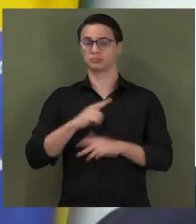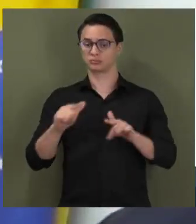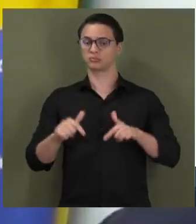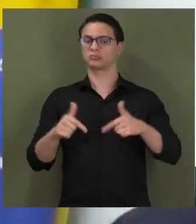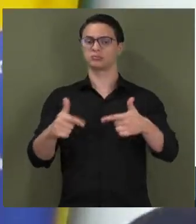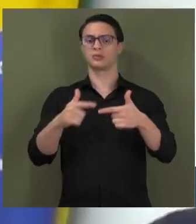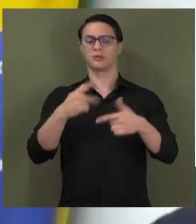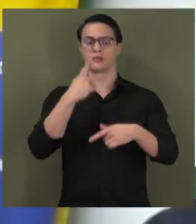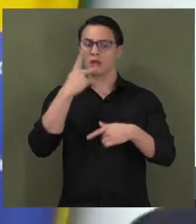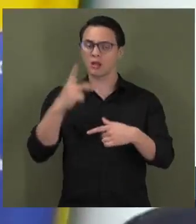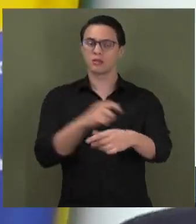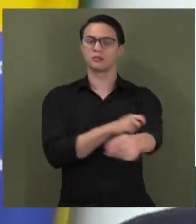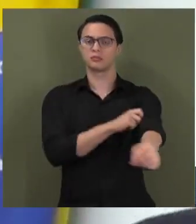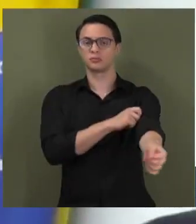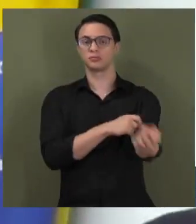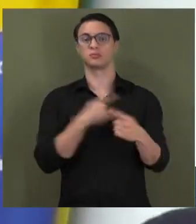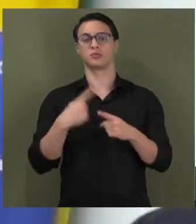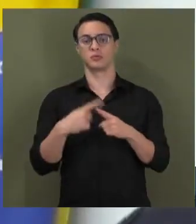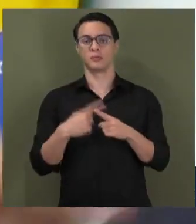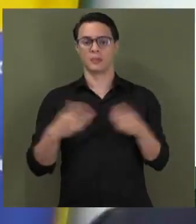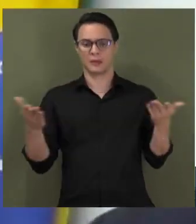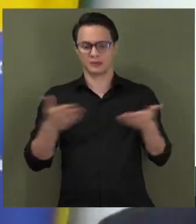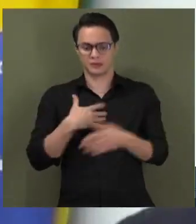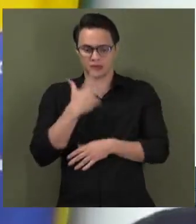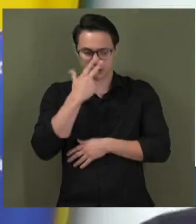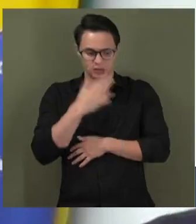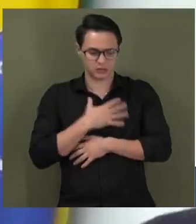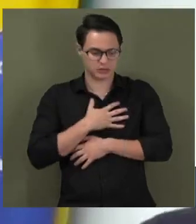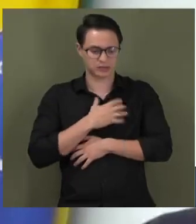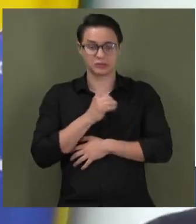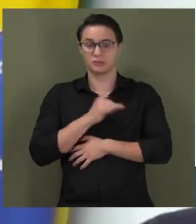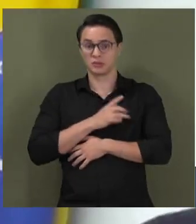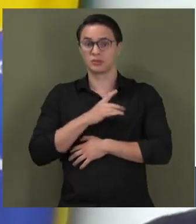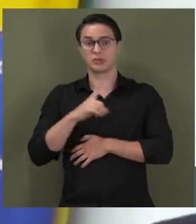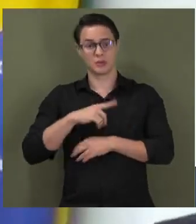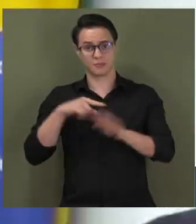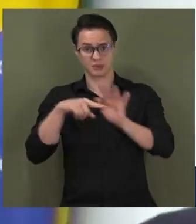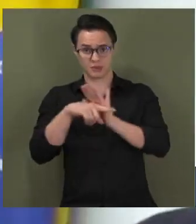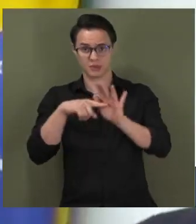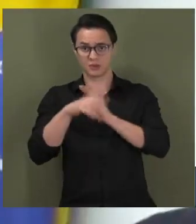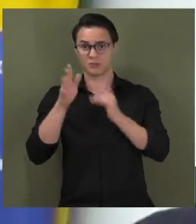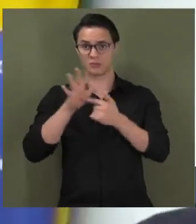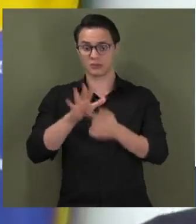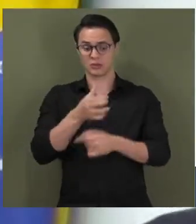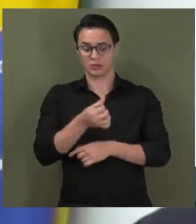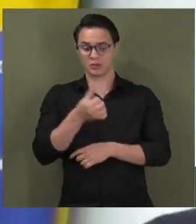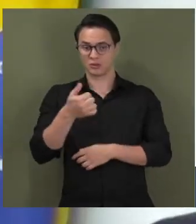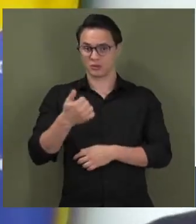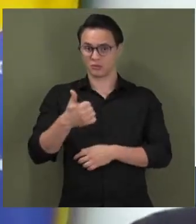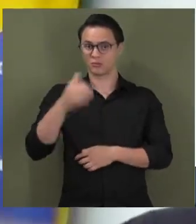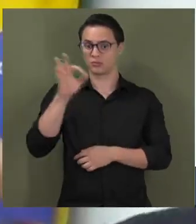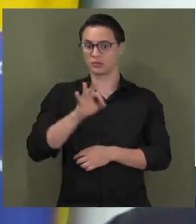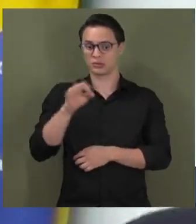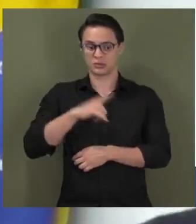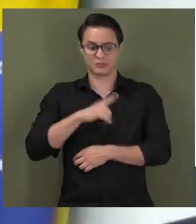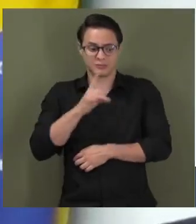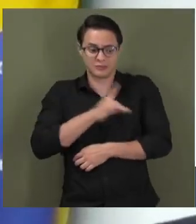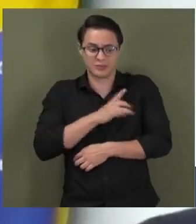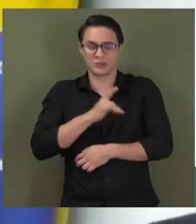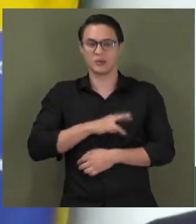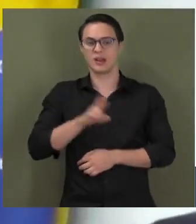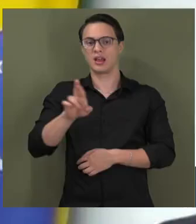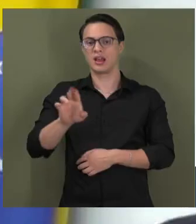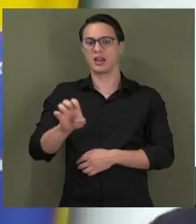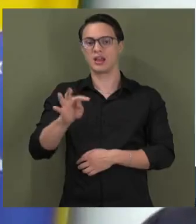redes sociais, porque hoje ele está com medo, segundo pesquisas recentes, 61%, com medo de retaliação